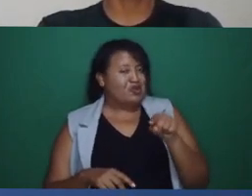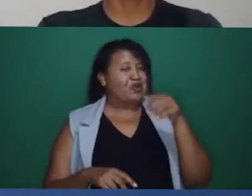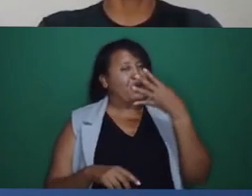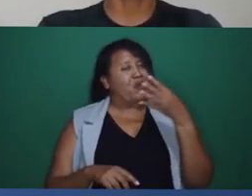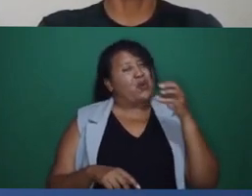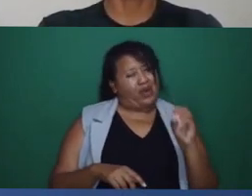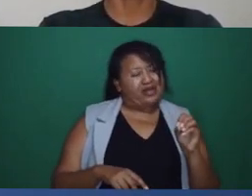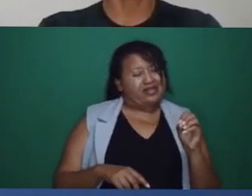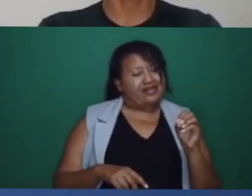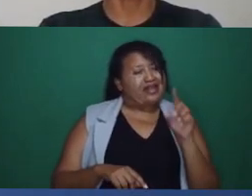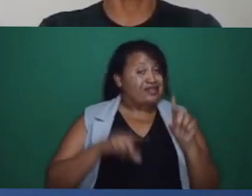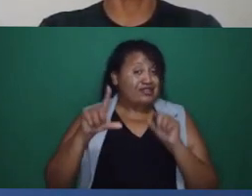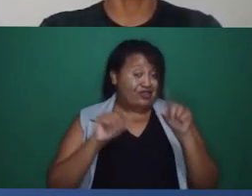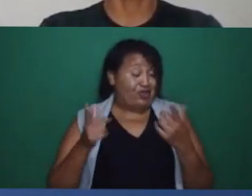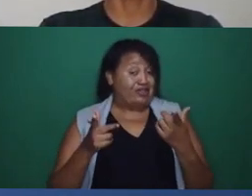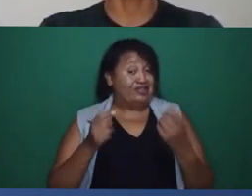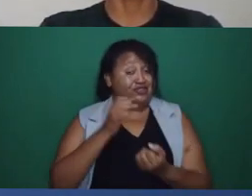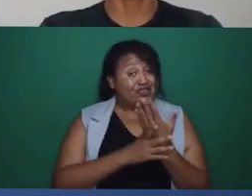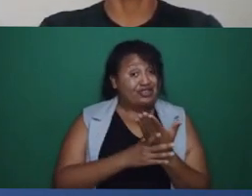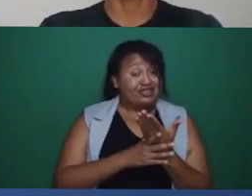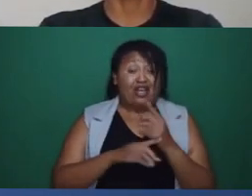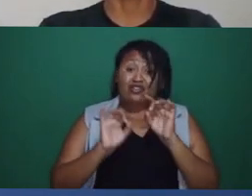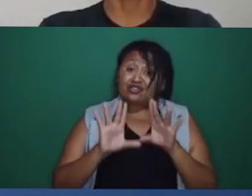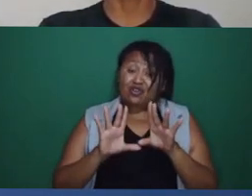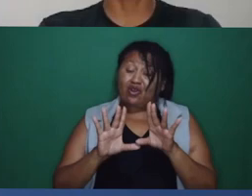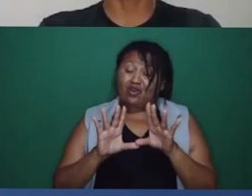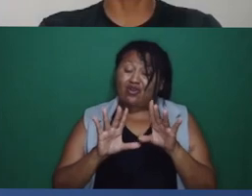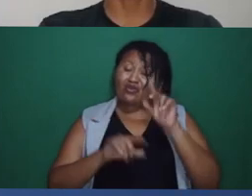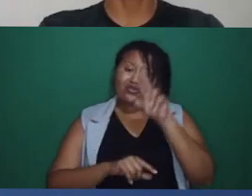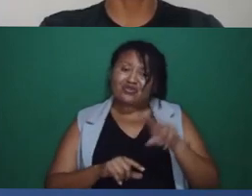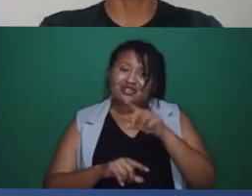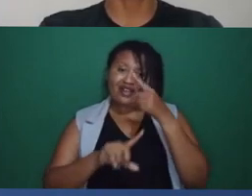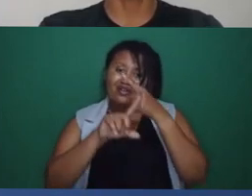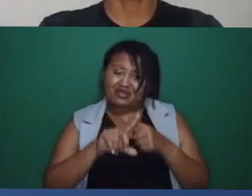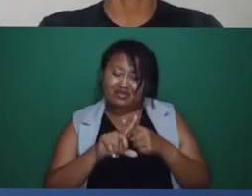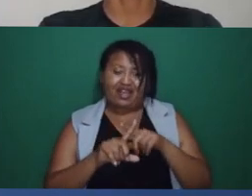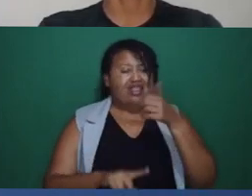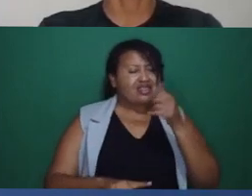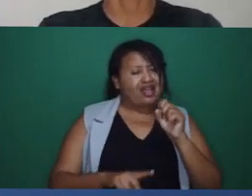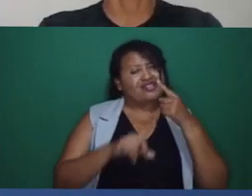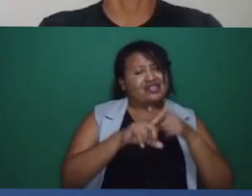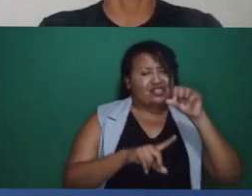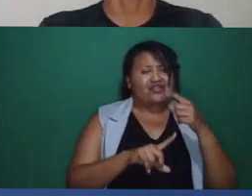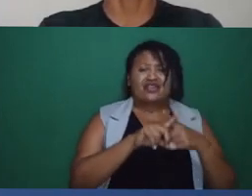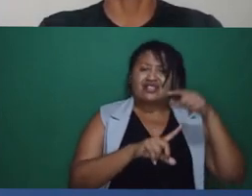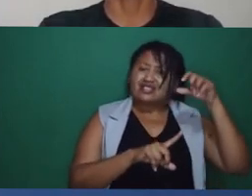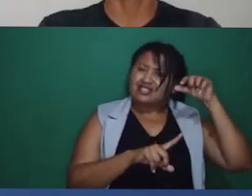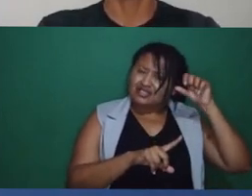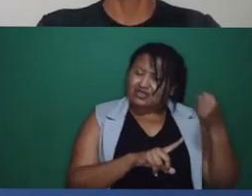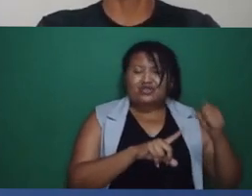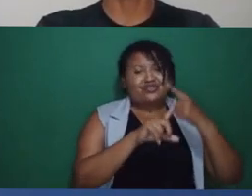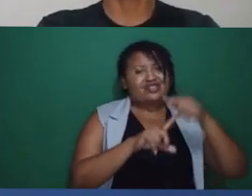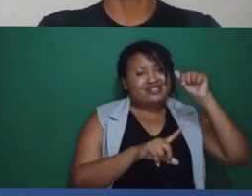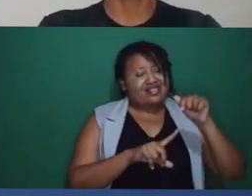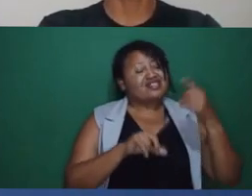opções de formá-la porque baixa a gente usar o princípio multiplicativo e multiplicar 10 vezes 9 vezes 8 vezes 7